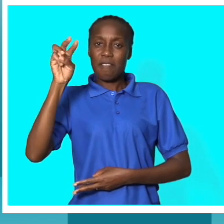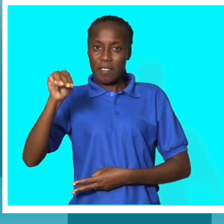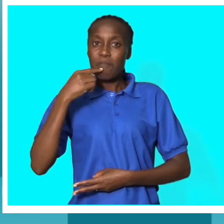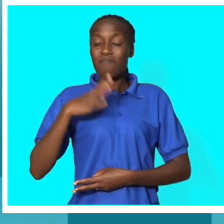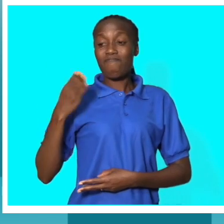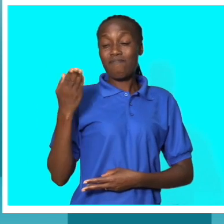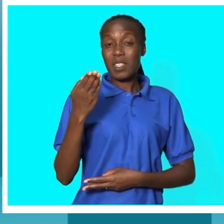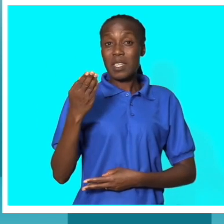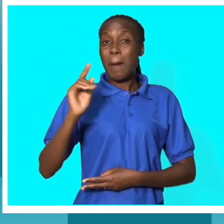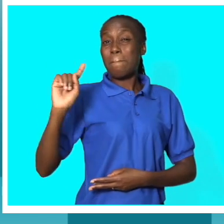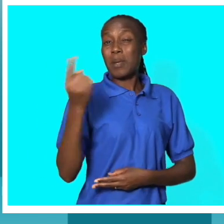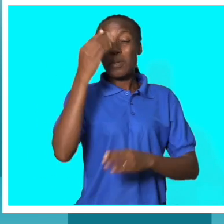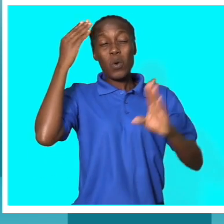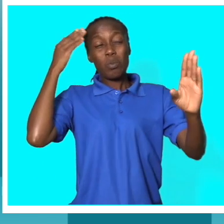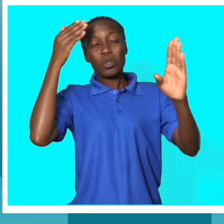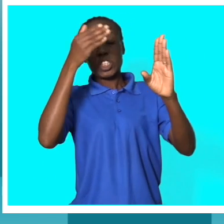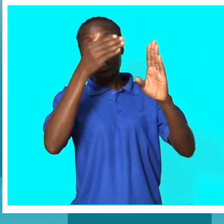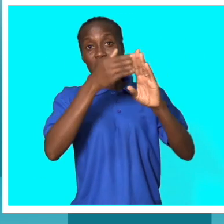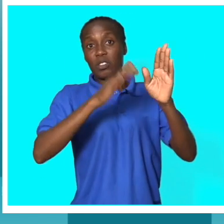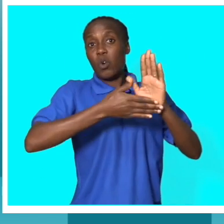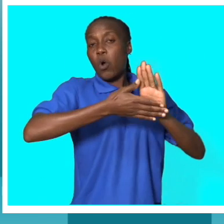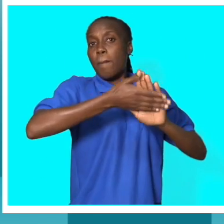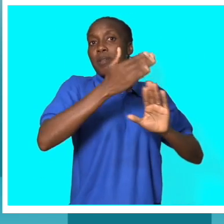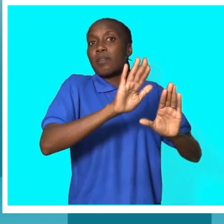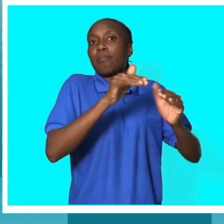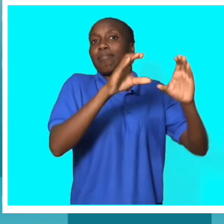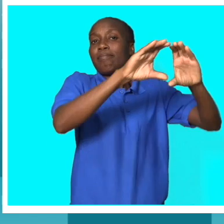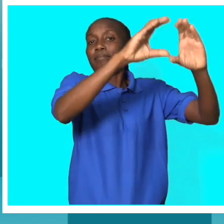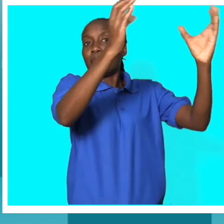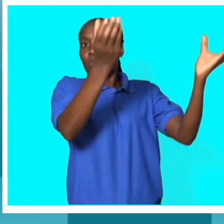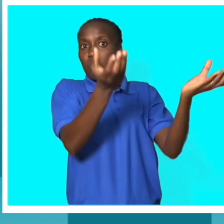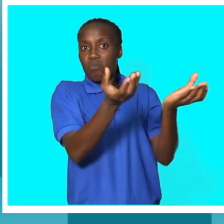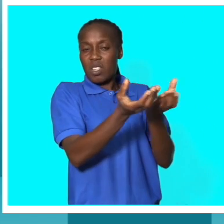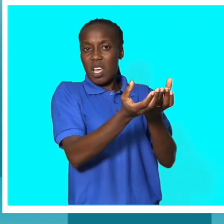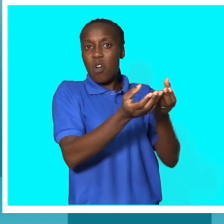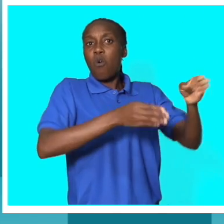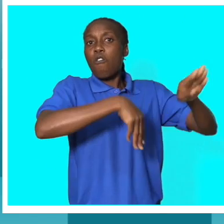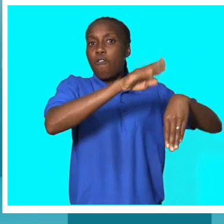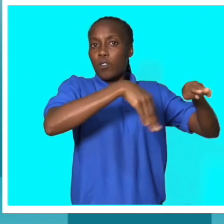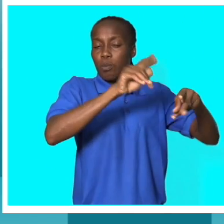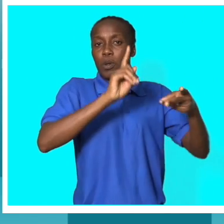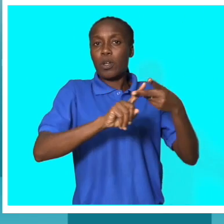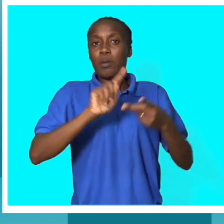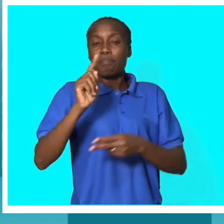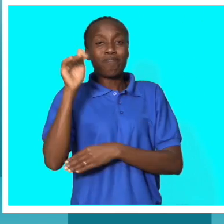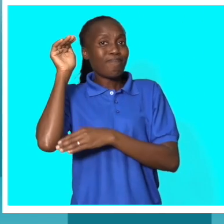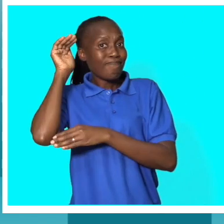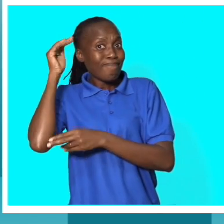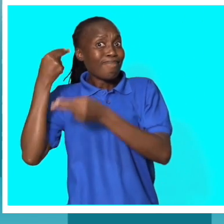serem duas seleções cujo objetivo primeiro é ir ao Mundial. E